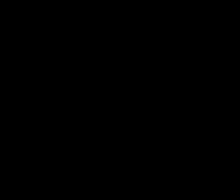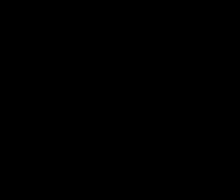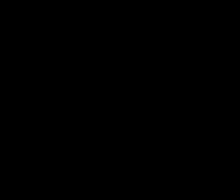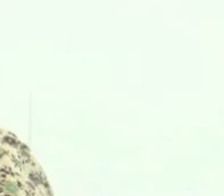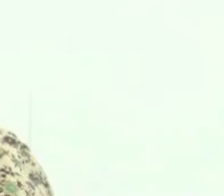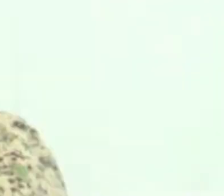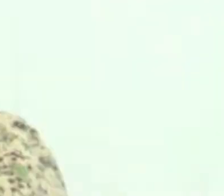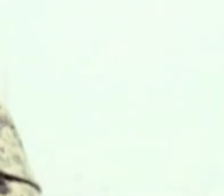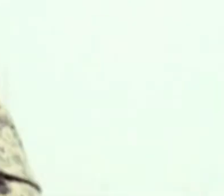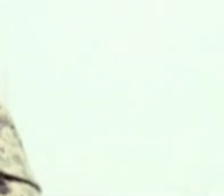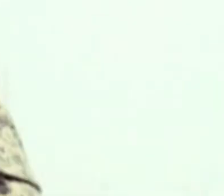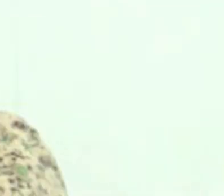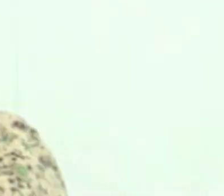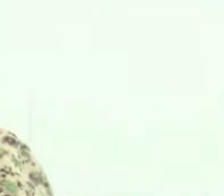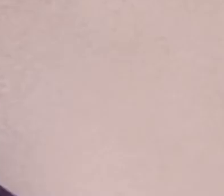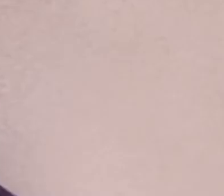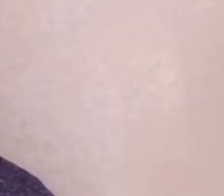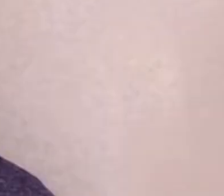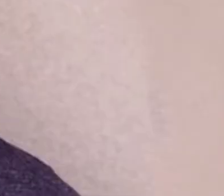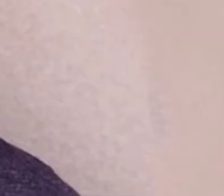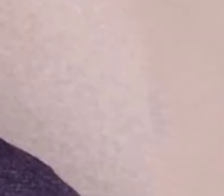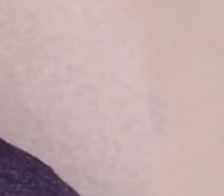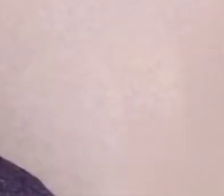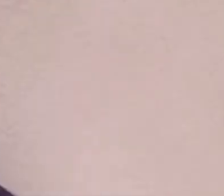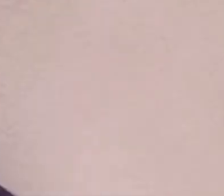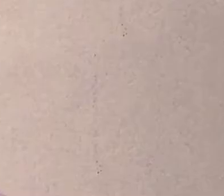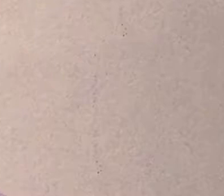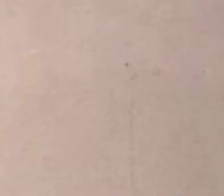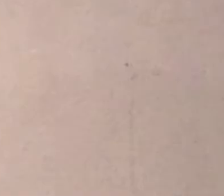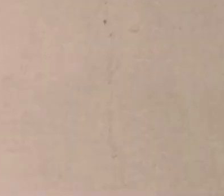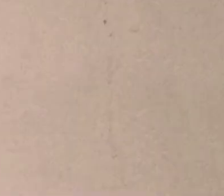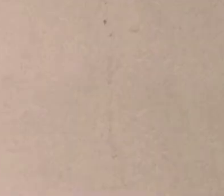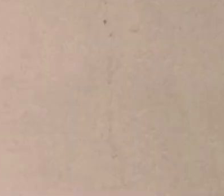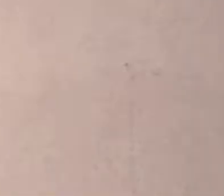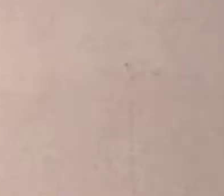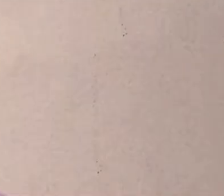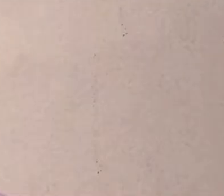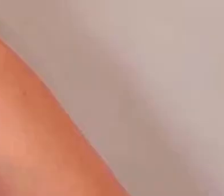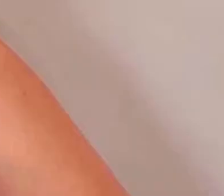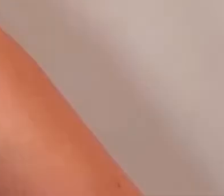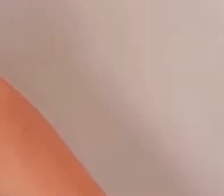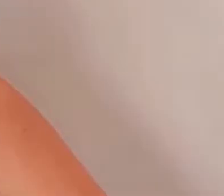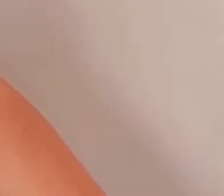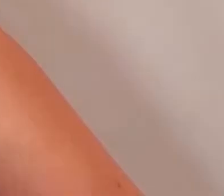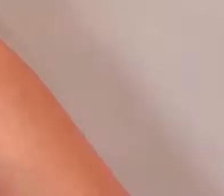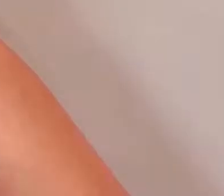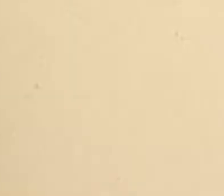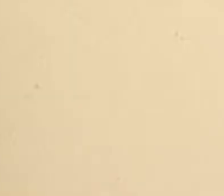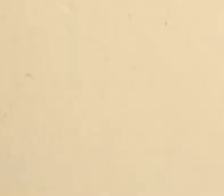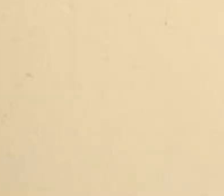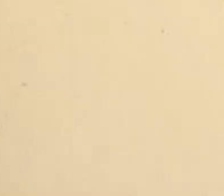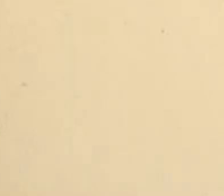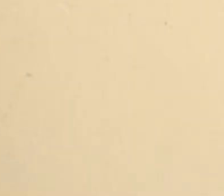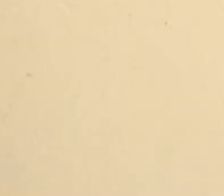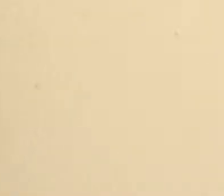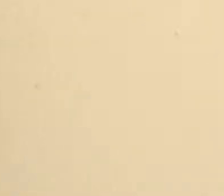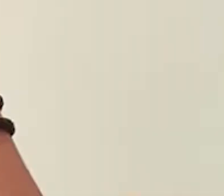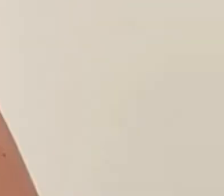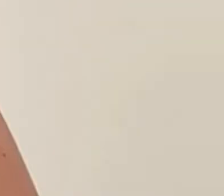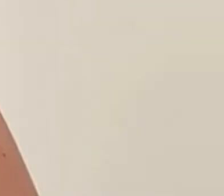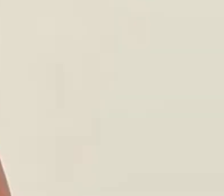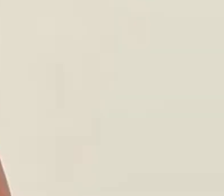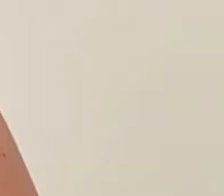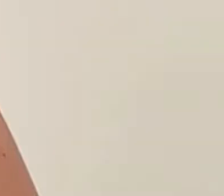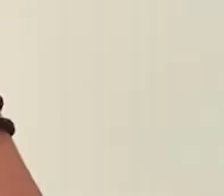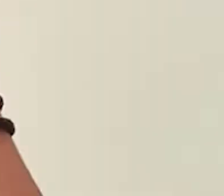Todos os dias às 6h24 paro tudo que eu faço, deixo o laço e o cadarço, a preguiça e o cansaço, a laranja e o bagaço